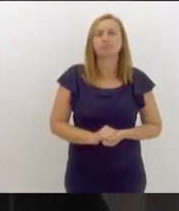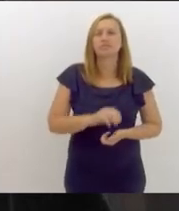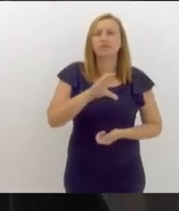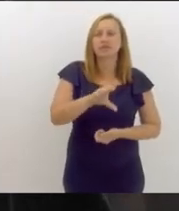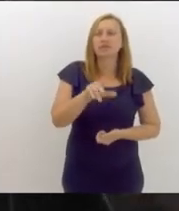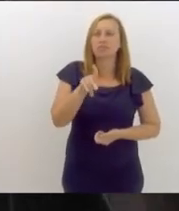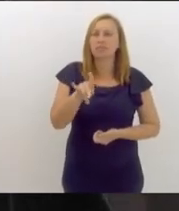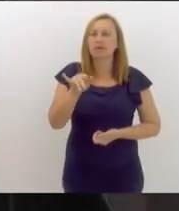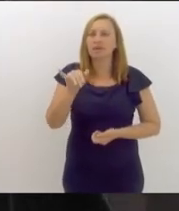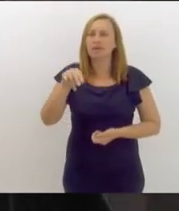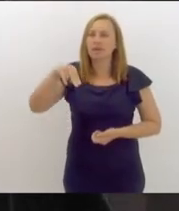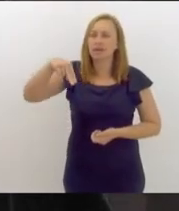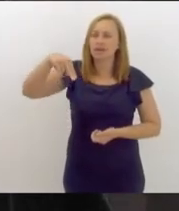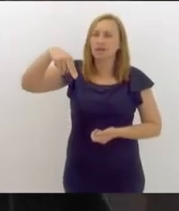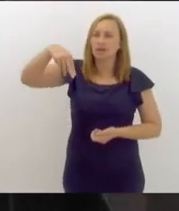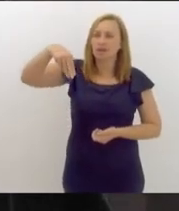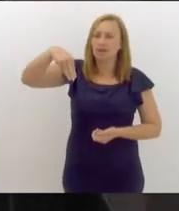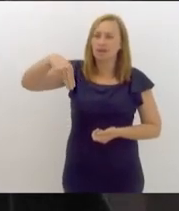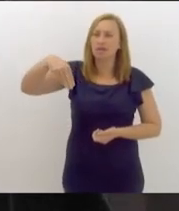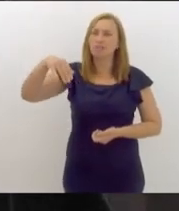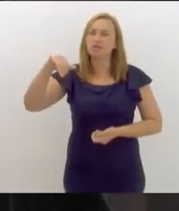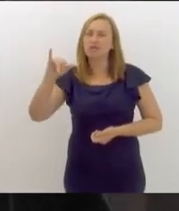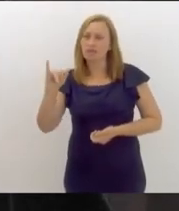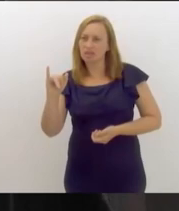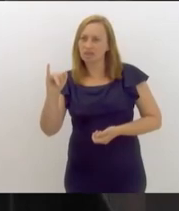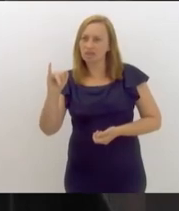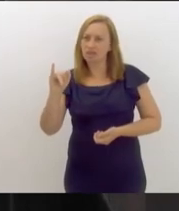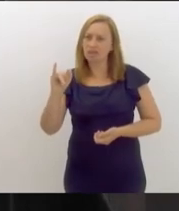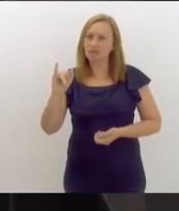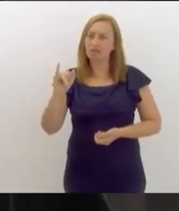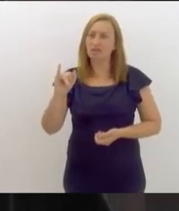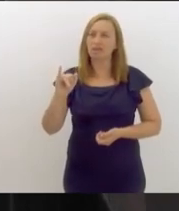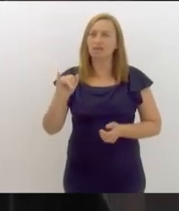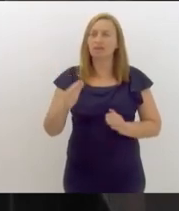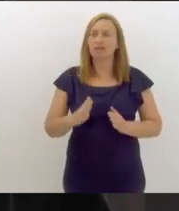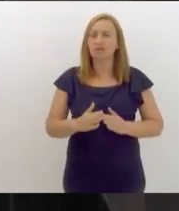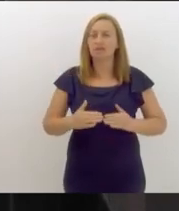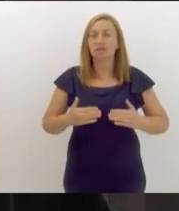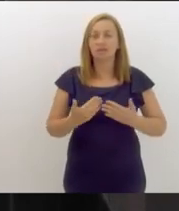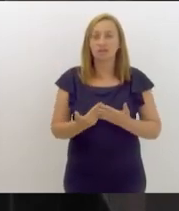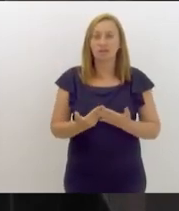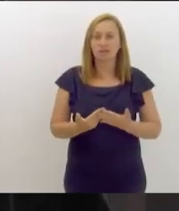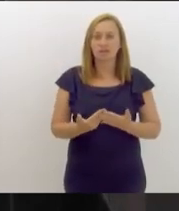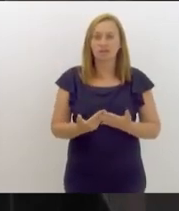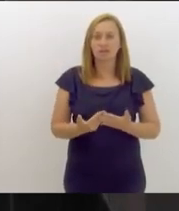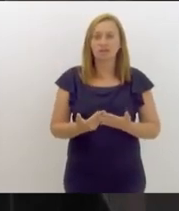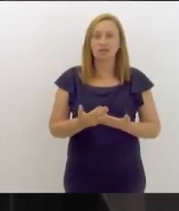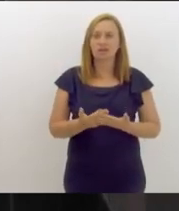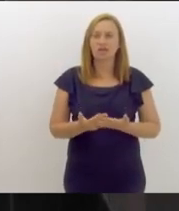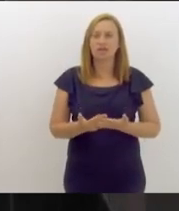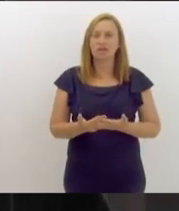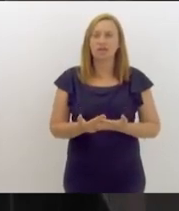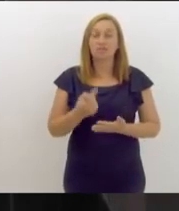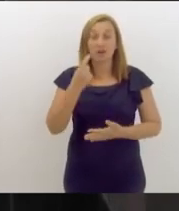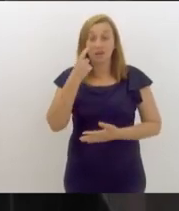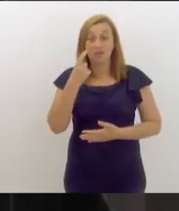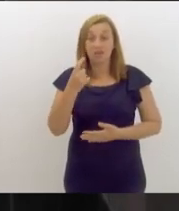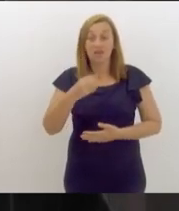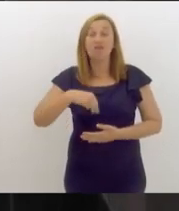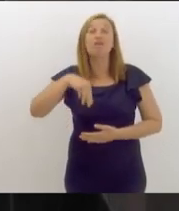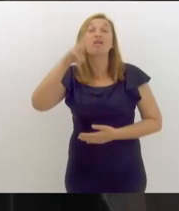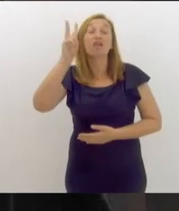cpmi comissão parlamentar missa de inquérito para apontar a quem